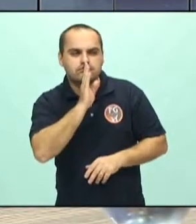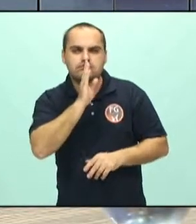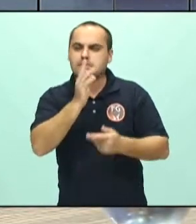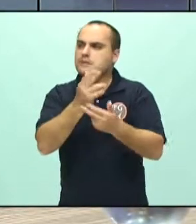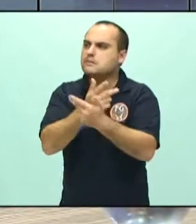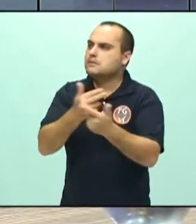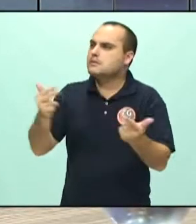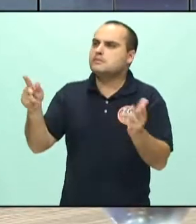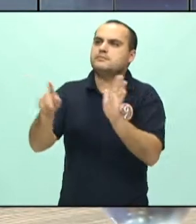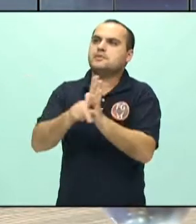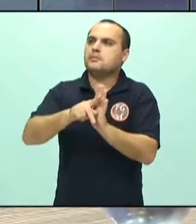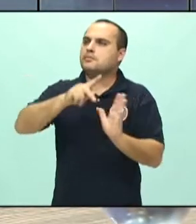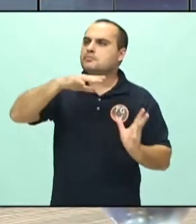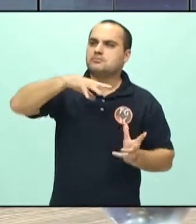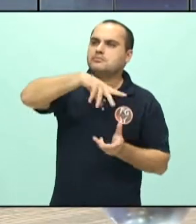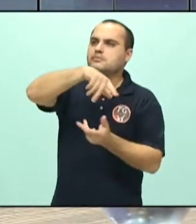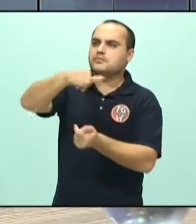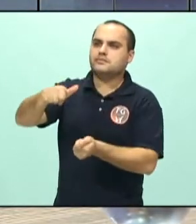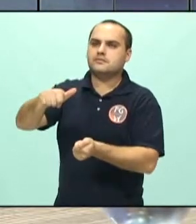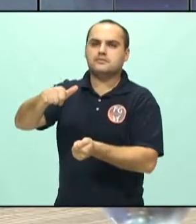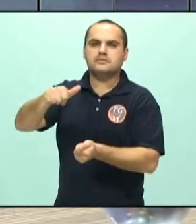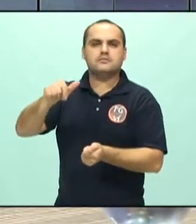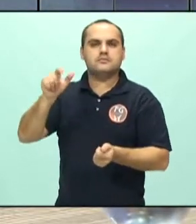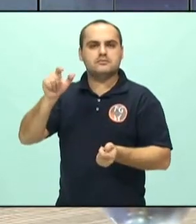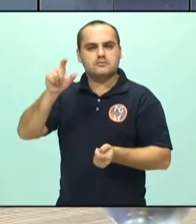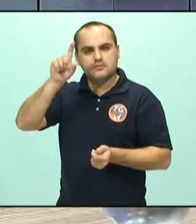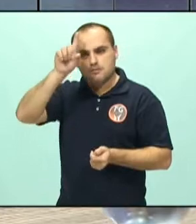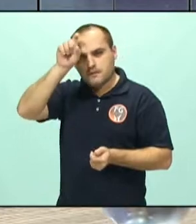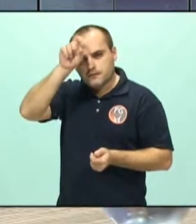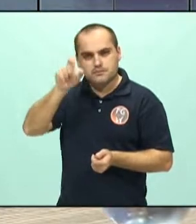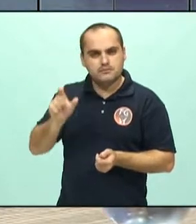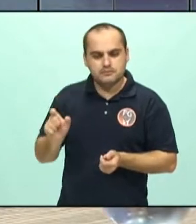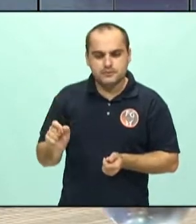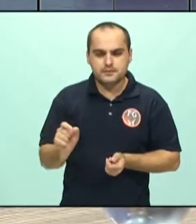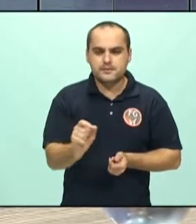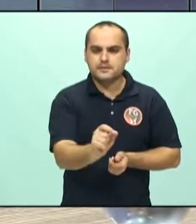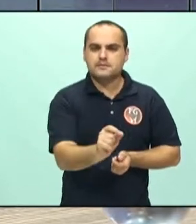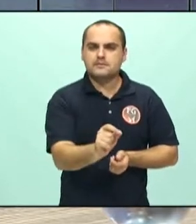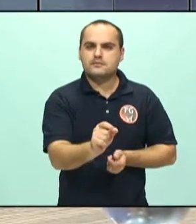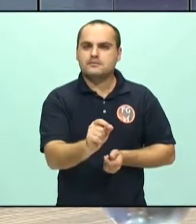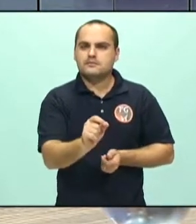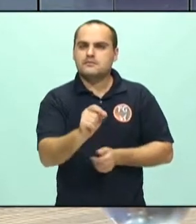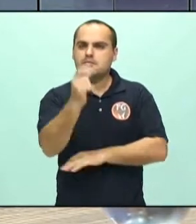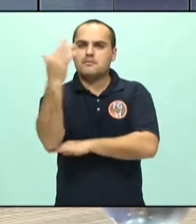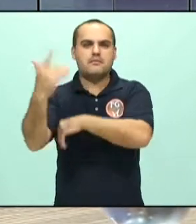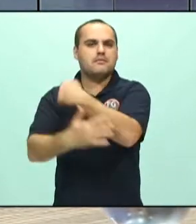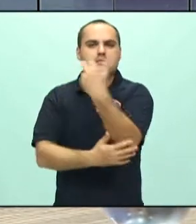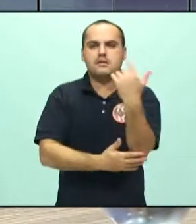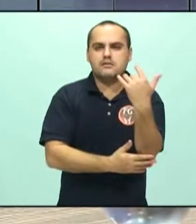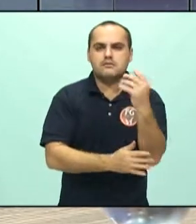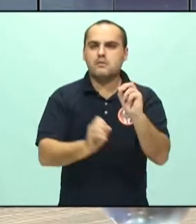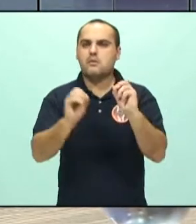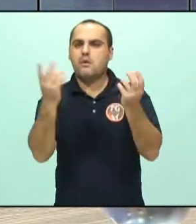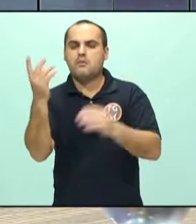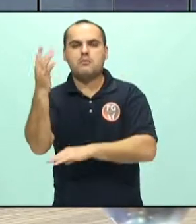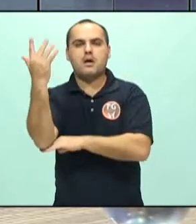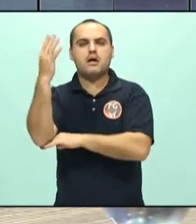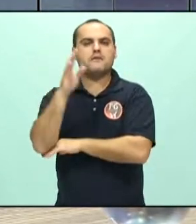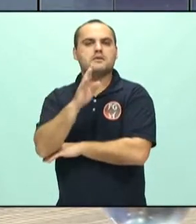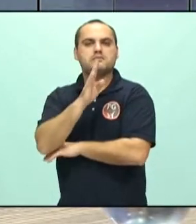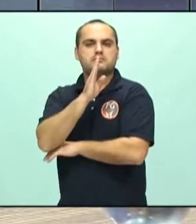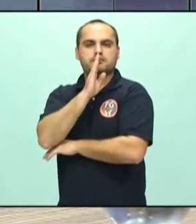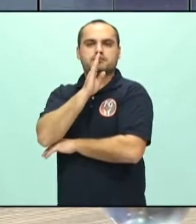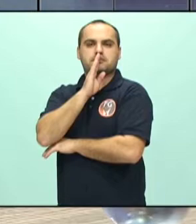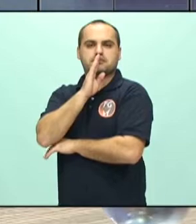mundo, porque demais me admira uma formiga carregando um pedaço de folha numa trilha de mata, ou uma árvore quieta num dia de sol sem